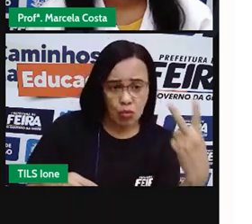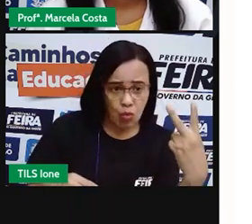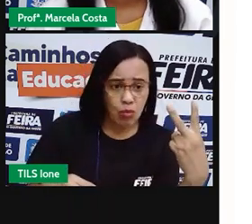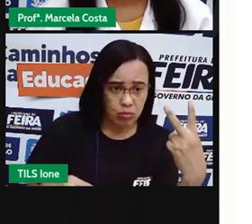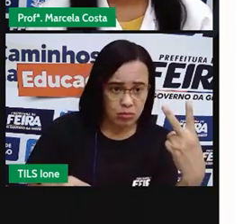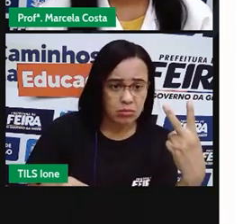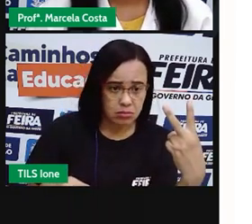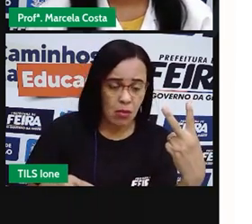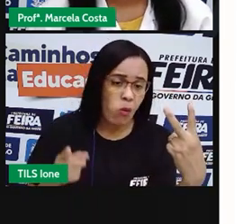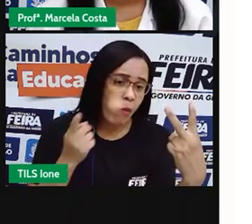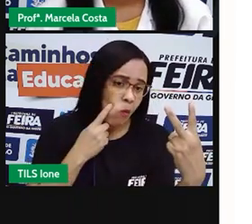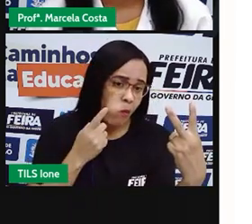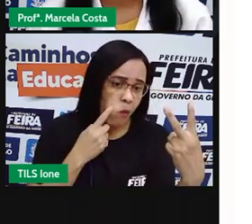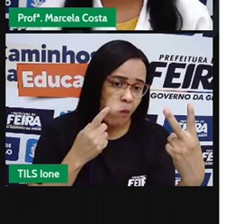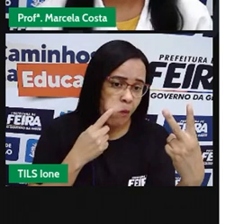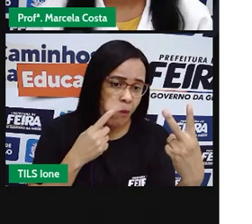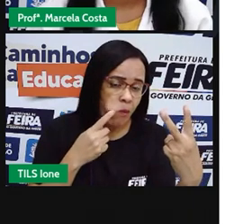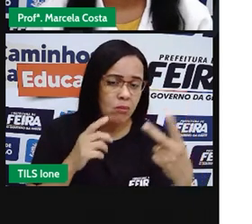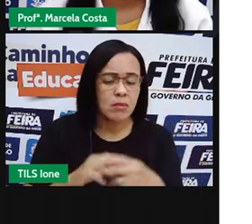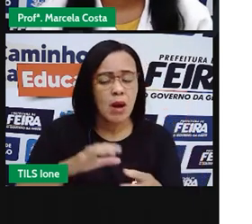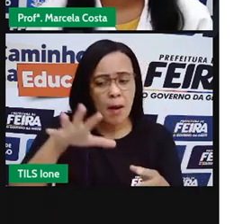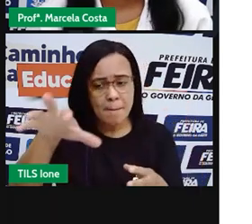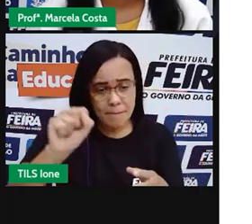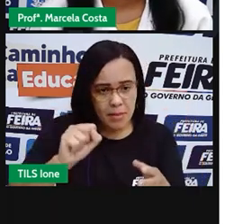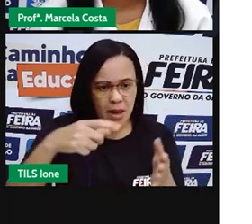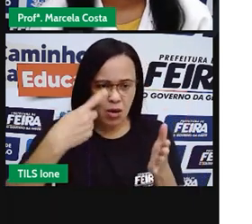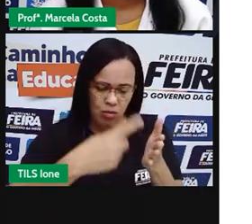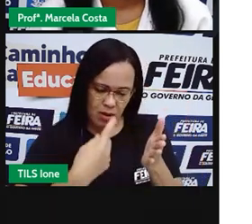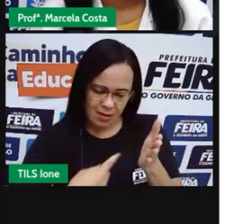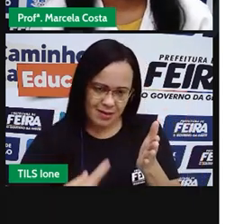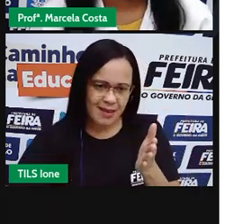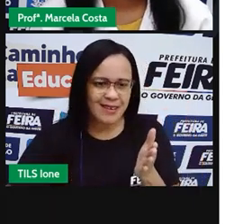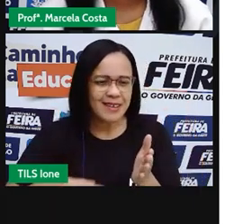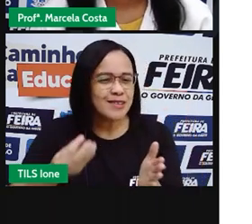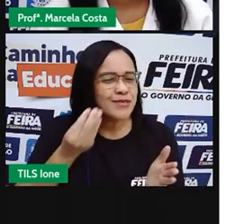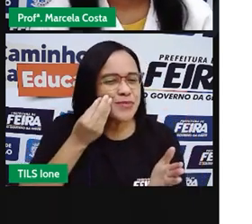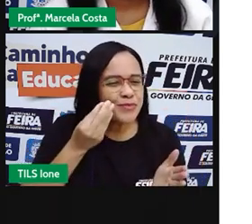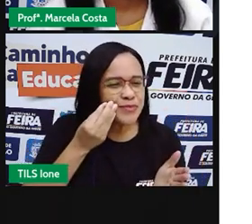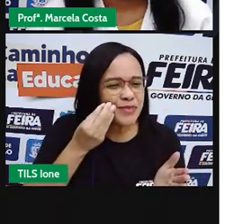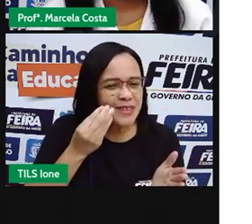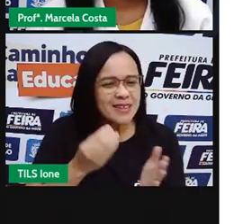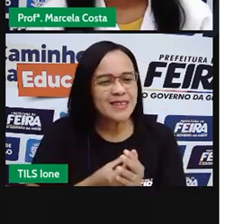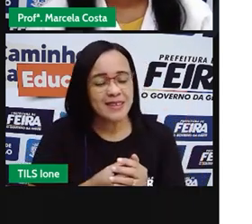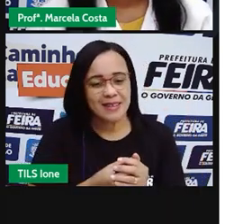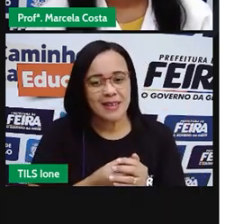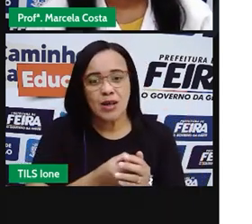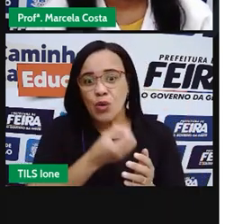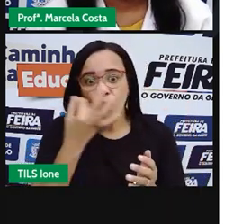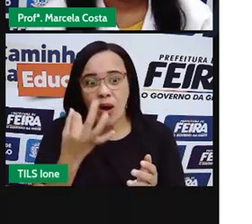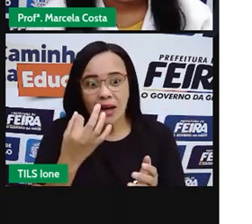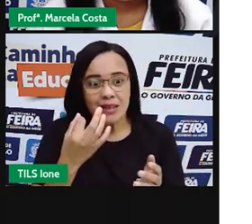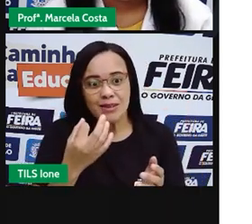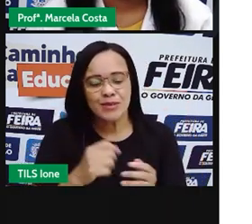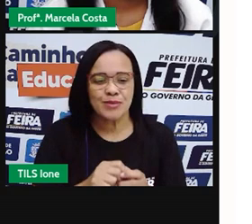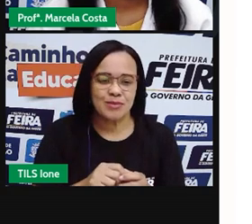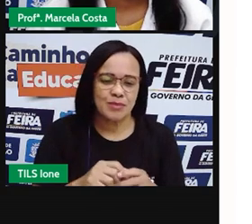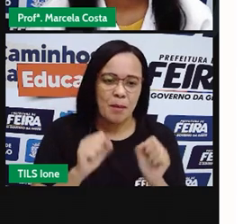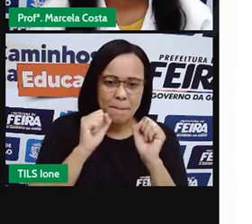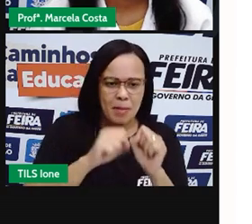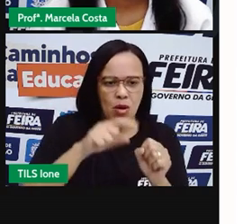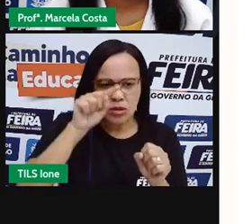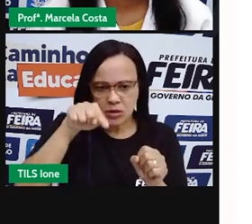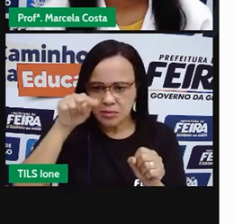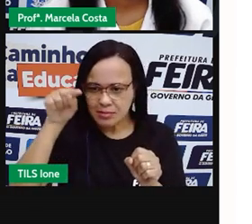Pega aí o seu caderno. Faça bolinhas, faça riscos para contar, né? Faça desenhos aí